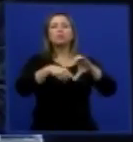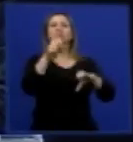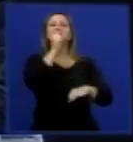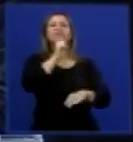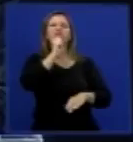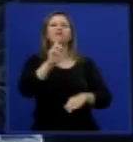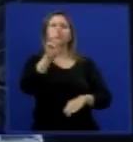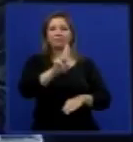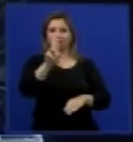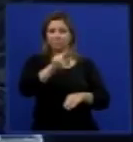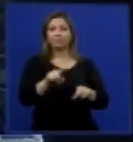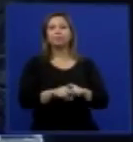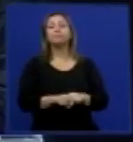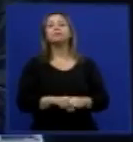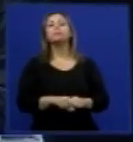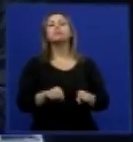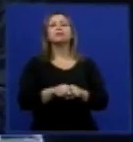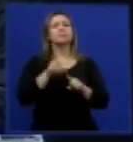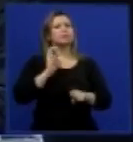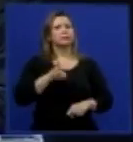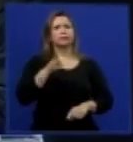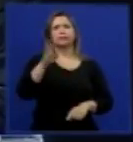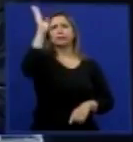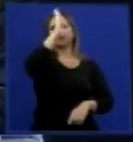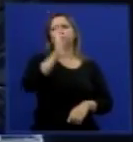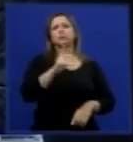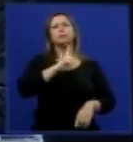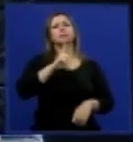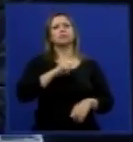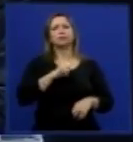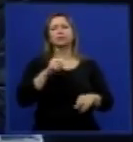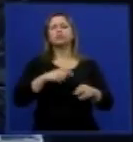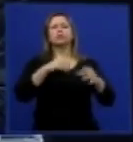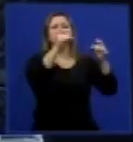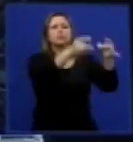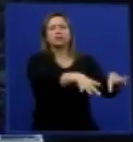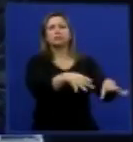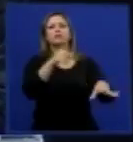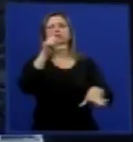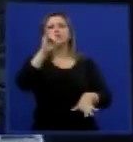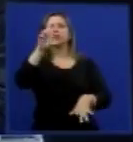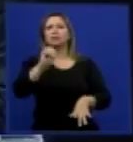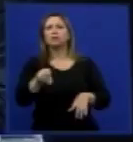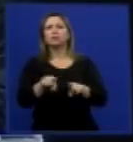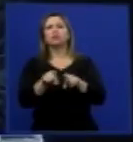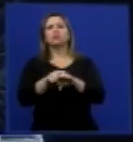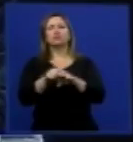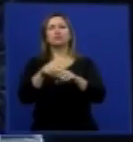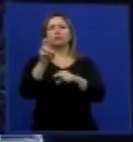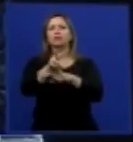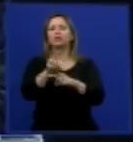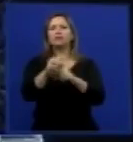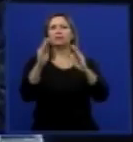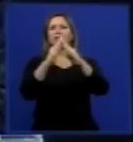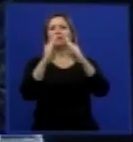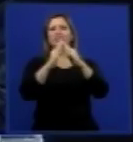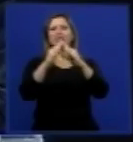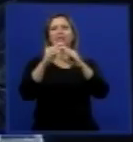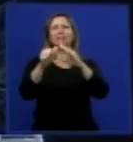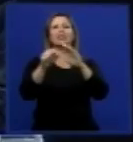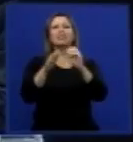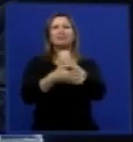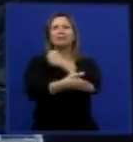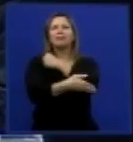sempre existiu pneus velhos em todos os cantos nos terrenos baldios nos fundos de Vale nos mangues nos Quintais das